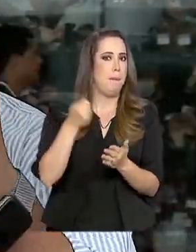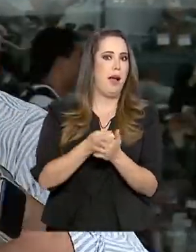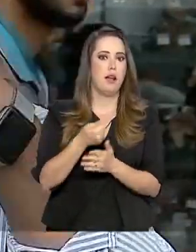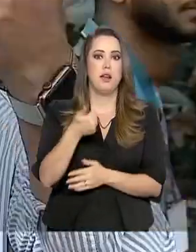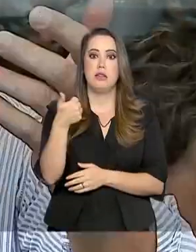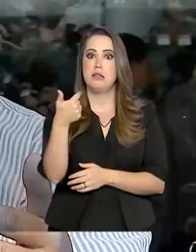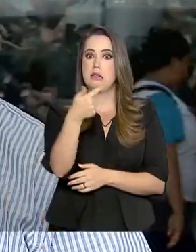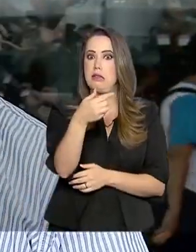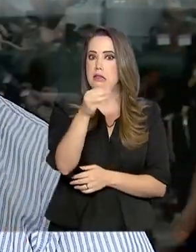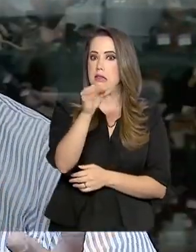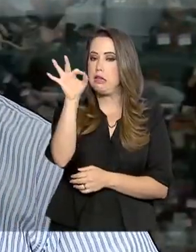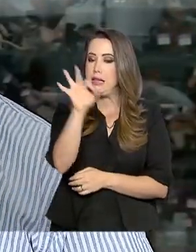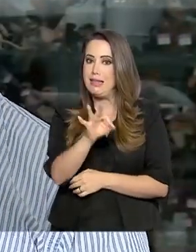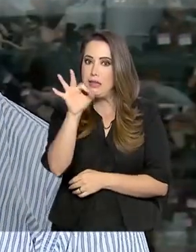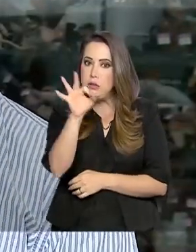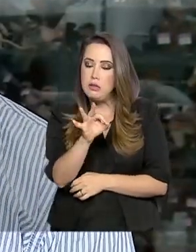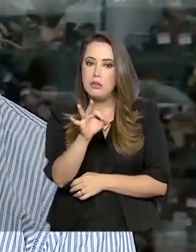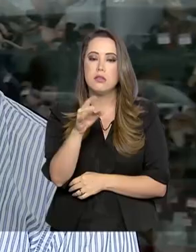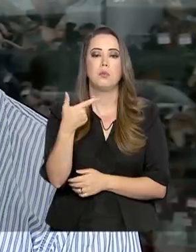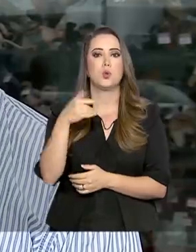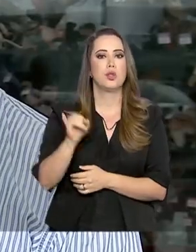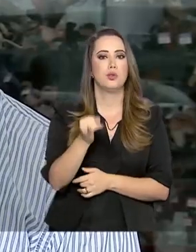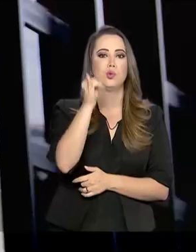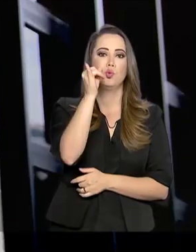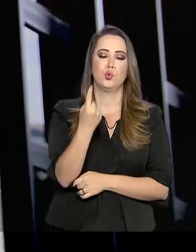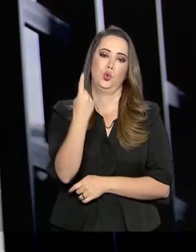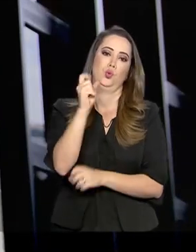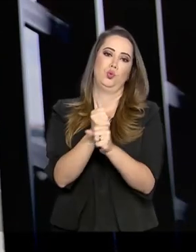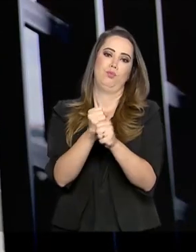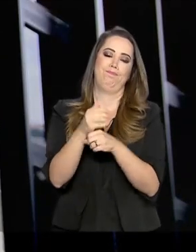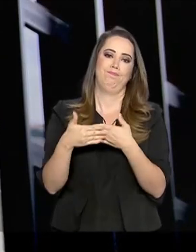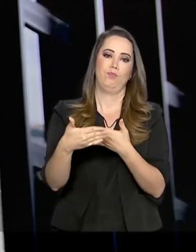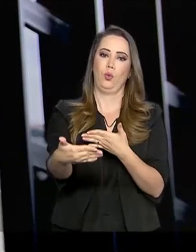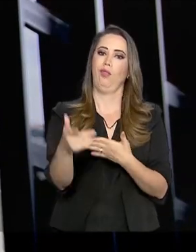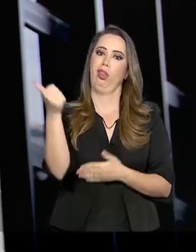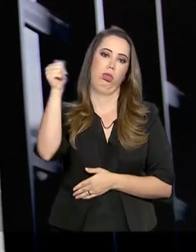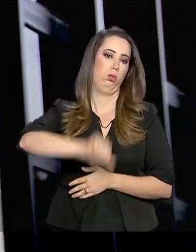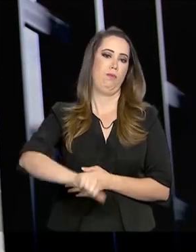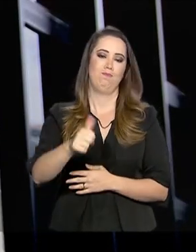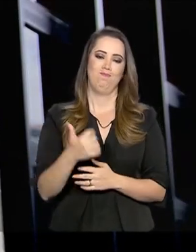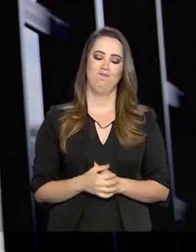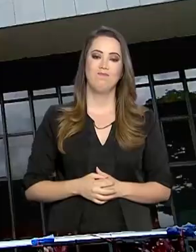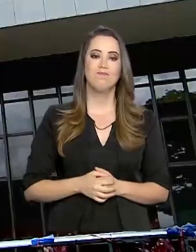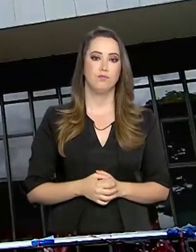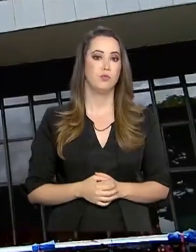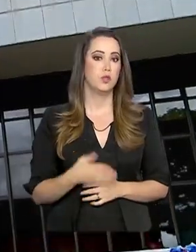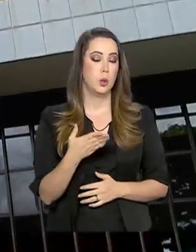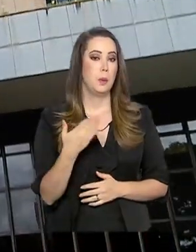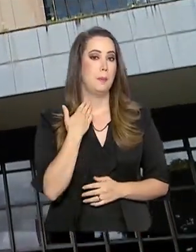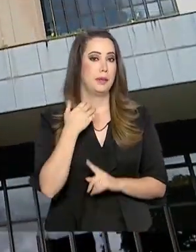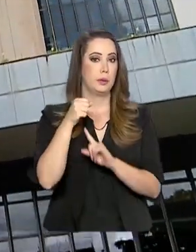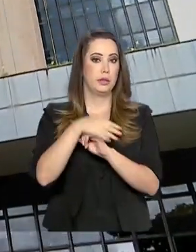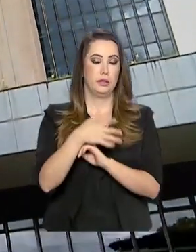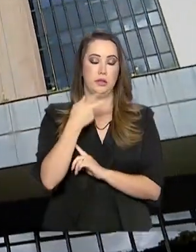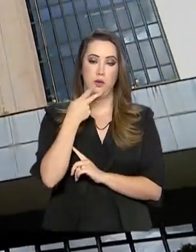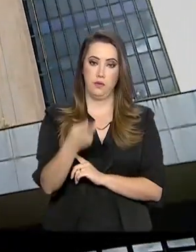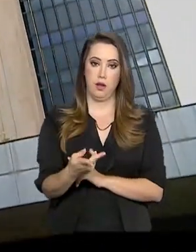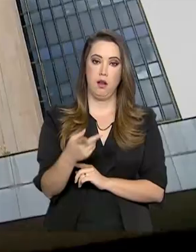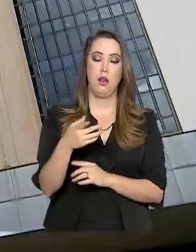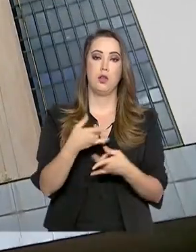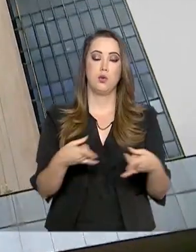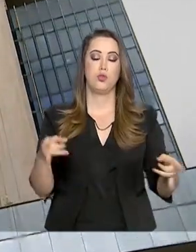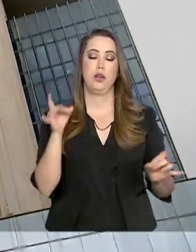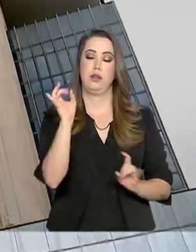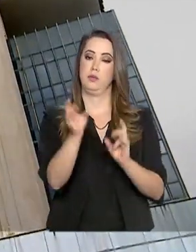170% da minha dívida num ano, então não vale a pena. Segundo o Banco Central, o cheque especial é mais utilizado por